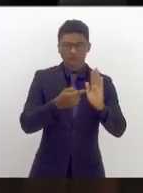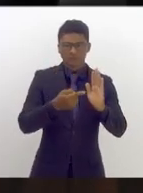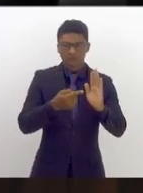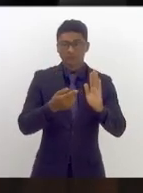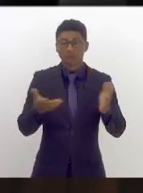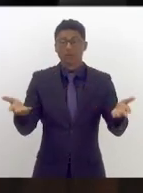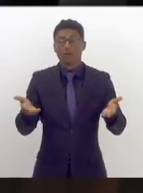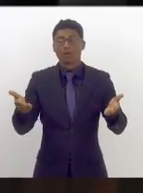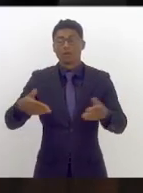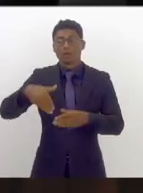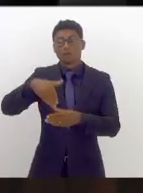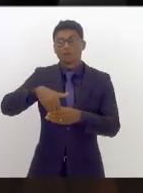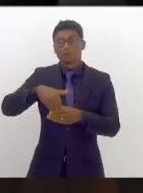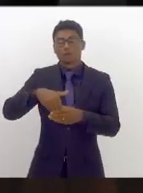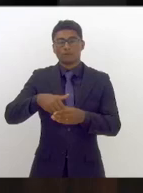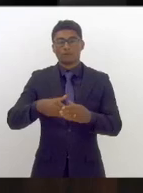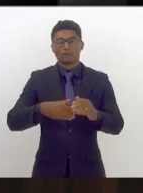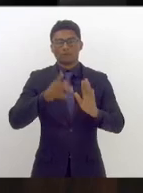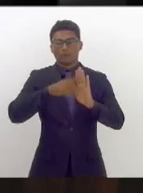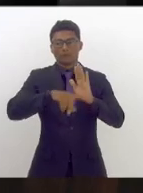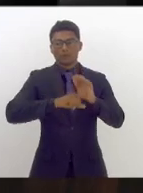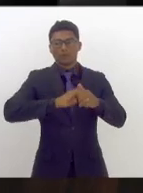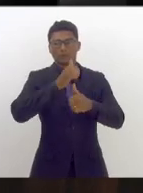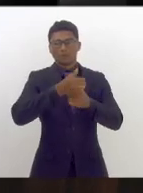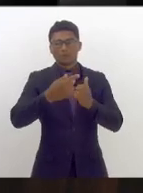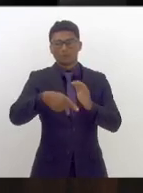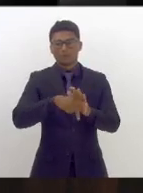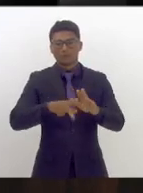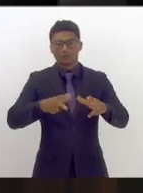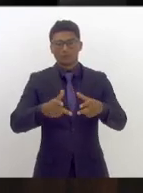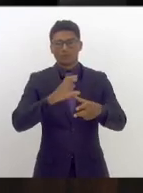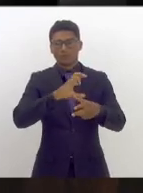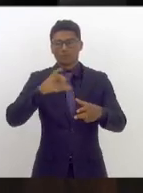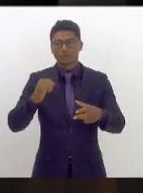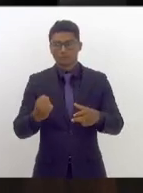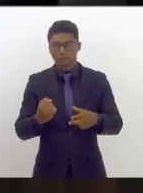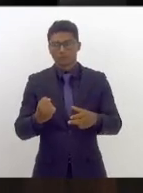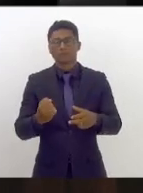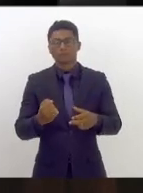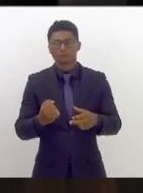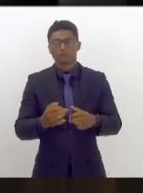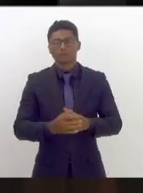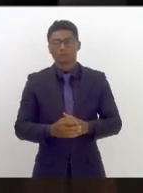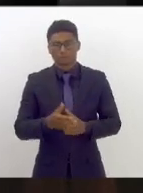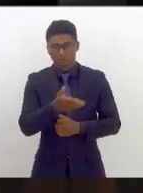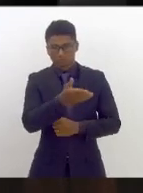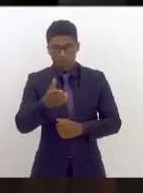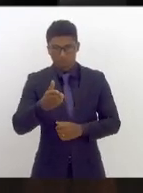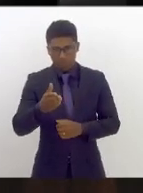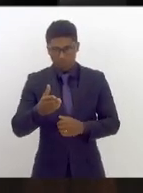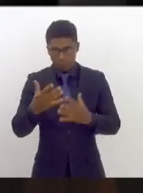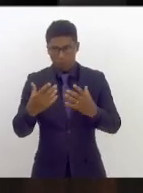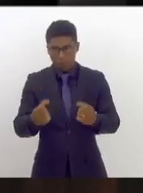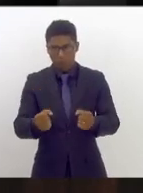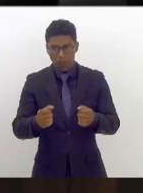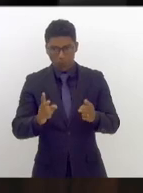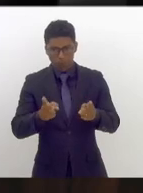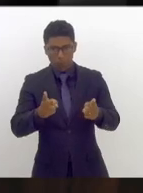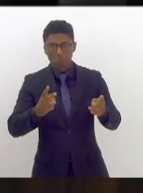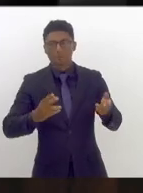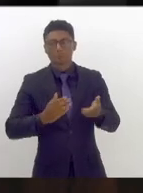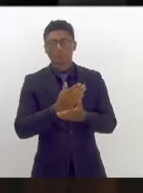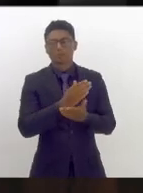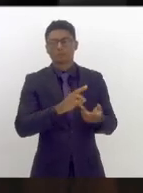em votação substitutivo da CCJ, com forma final de redação que a presidência já deferiu. Se os que aprovam a permanência como estão aprovados,